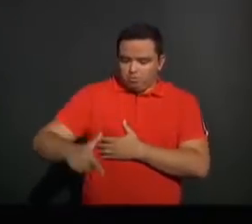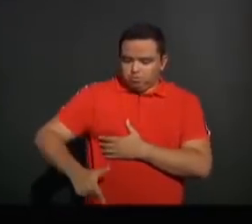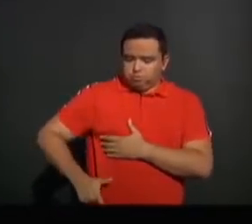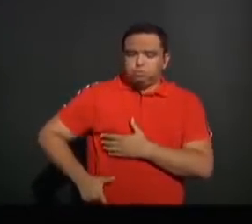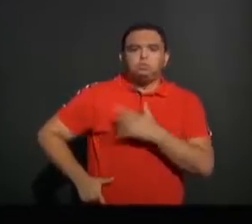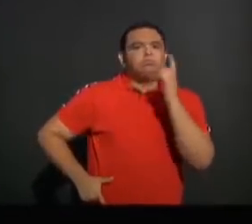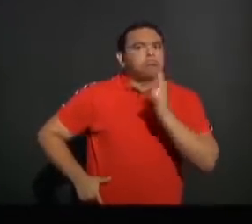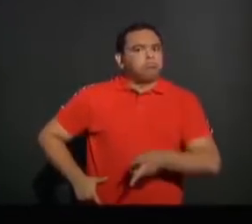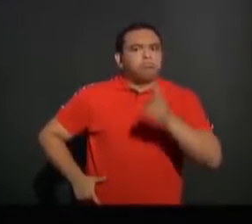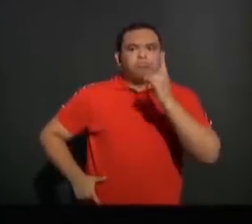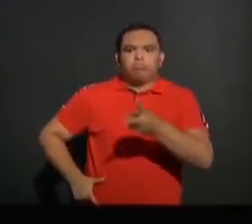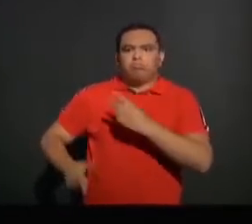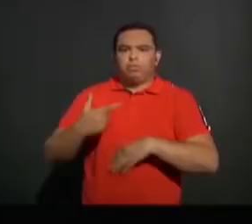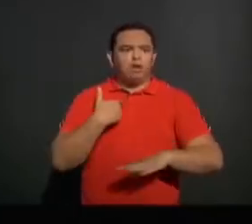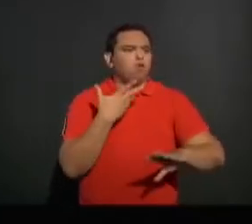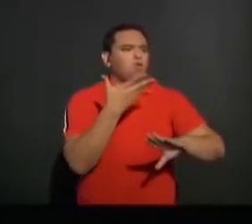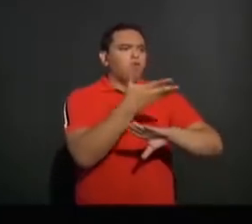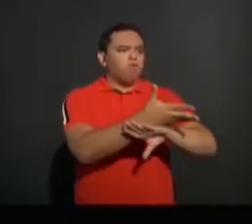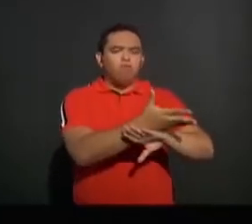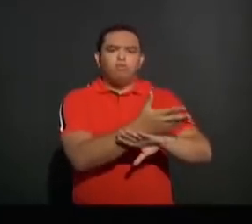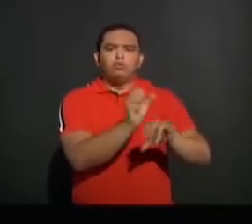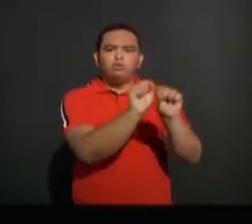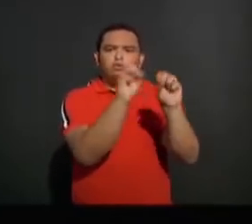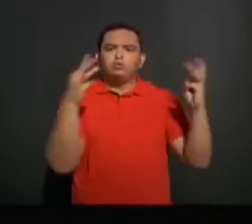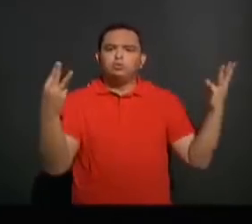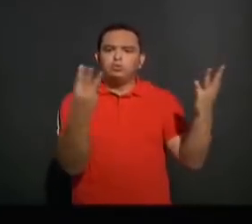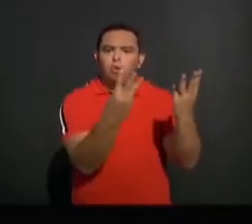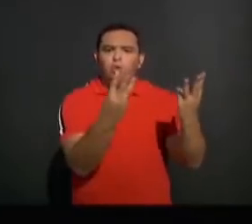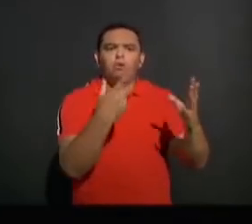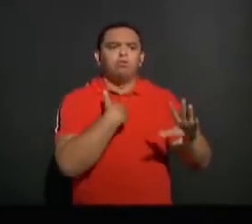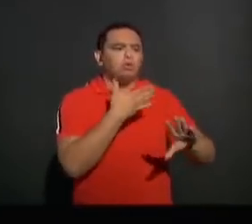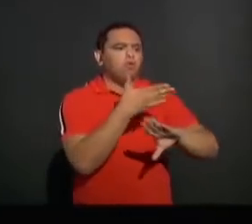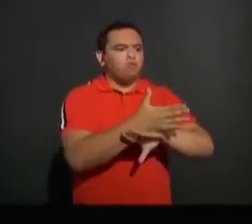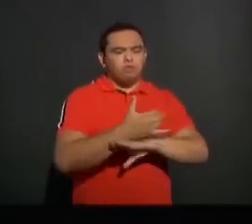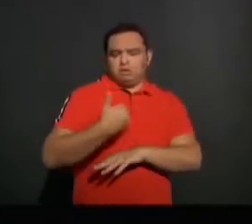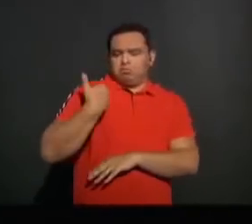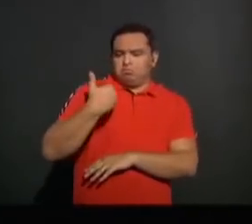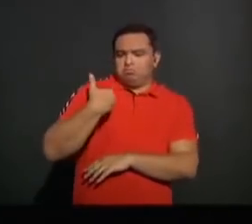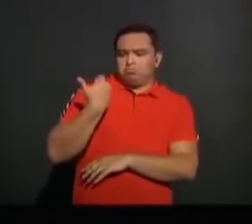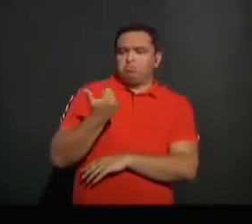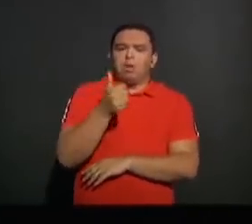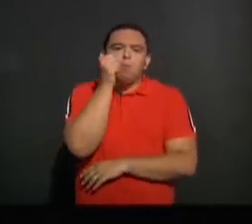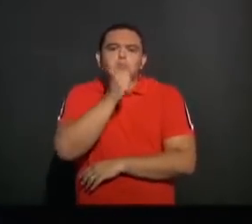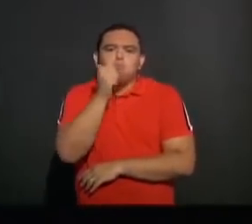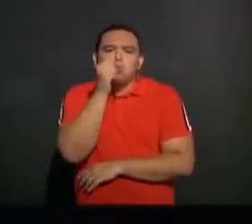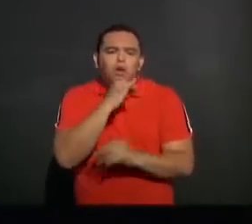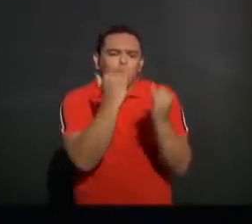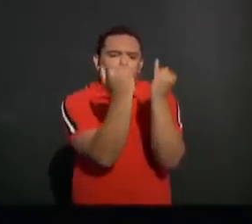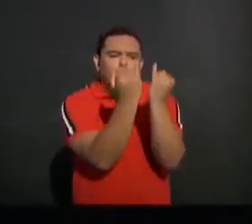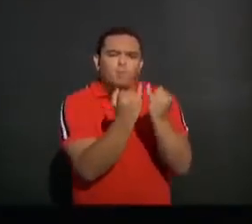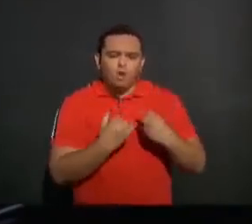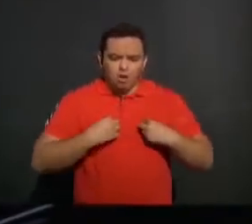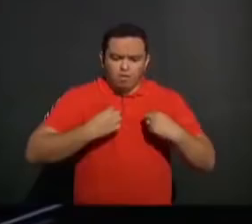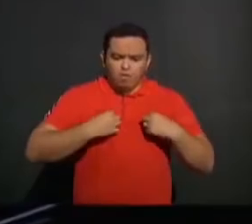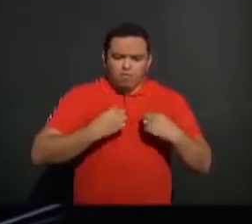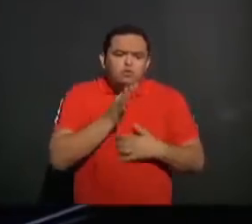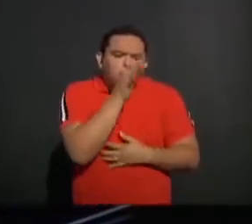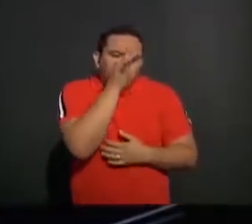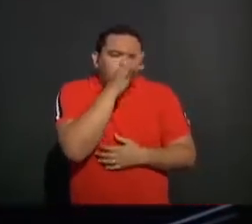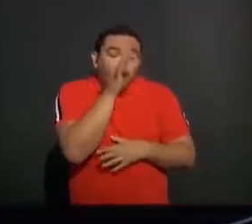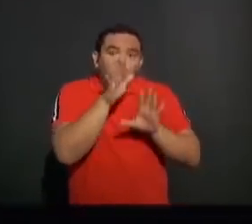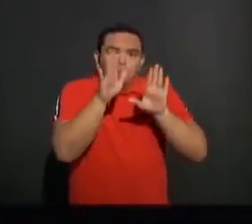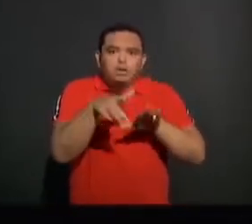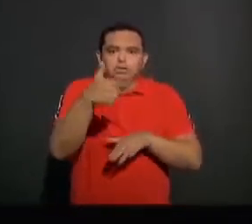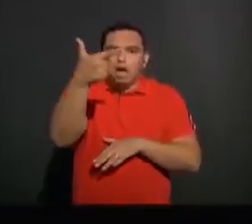minha família cansamos de ver no shopping em Israel, meninas de 16, 17 anos, magrinha, com vestidinho de flor, e uma